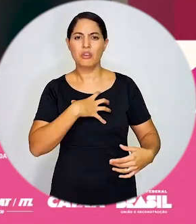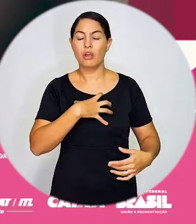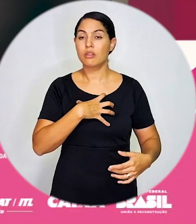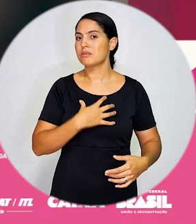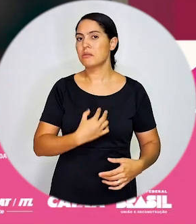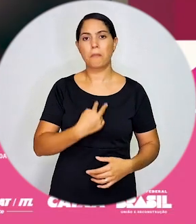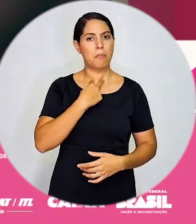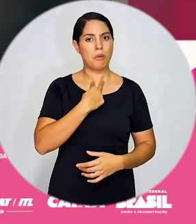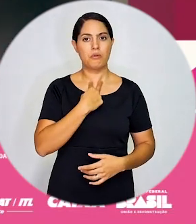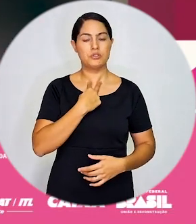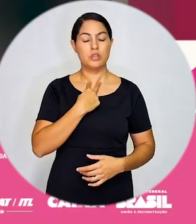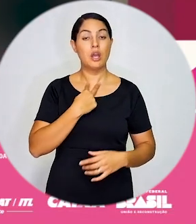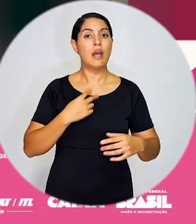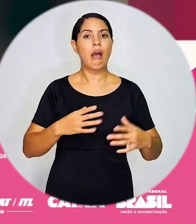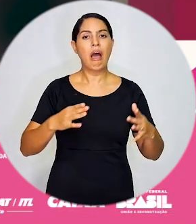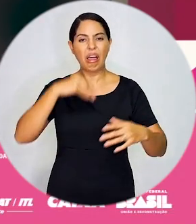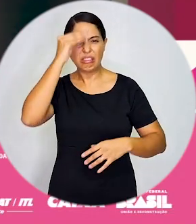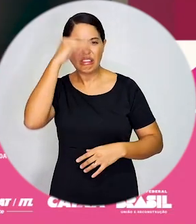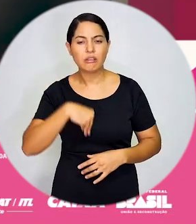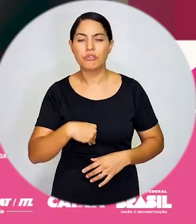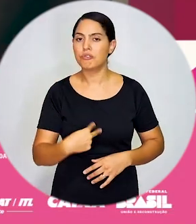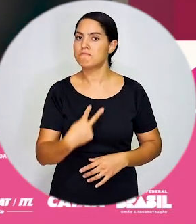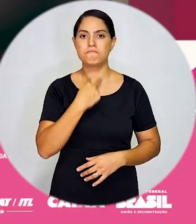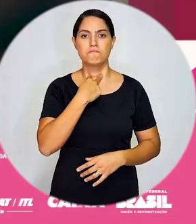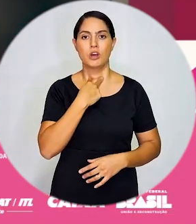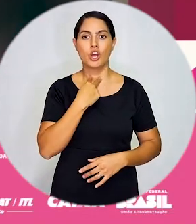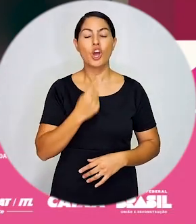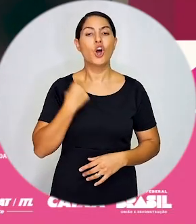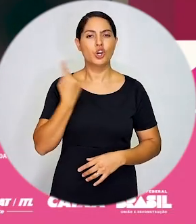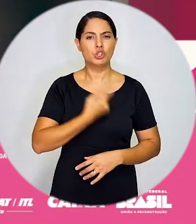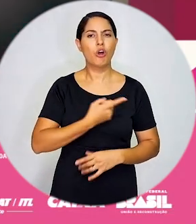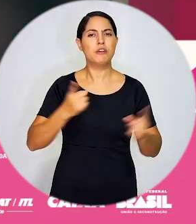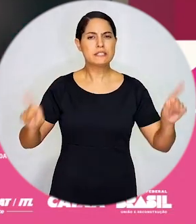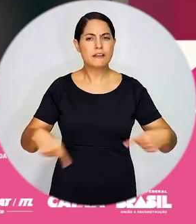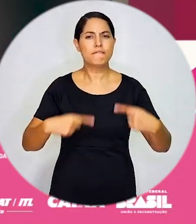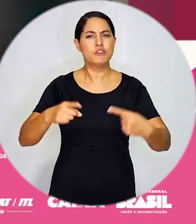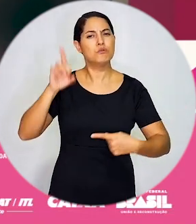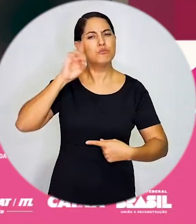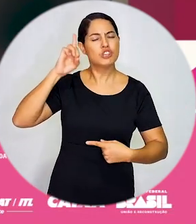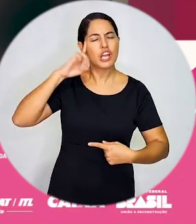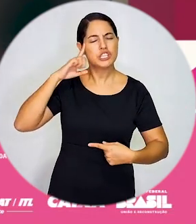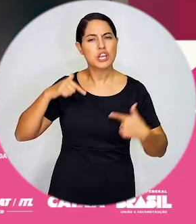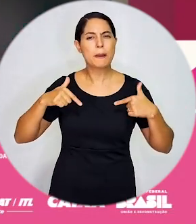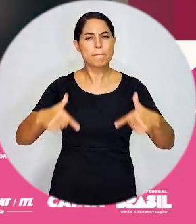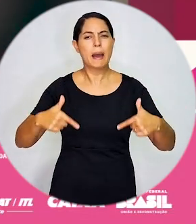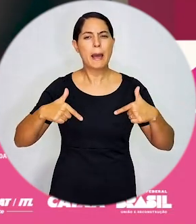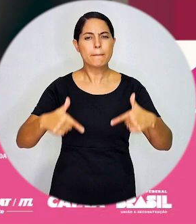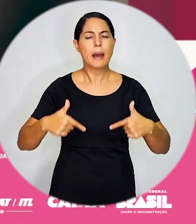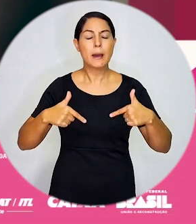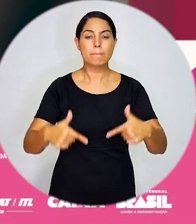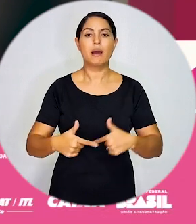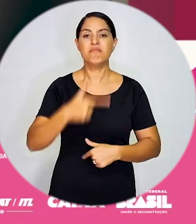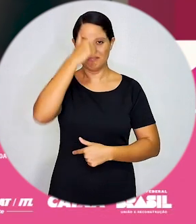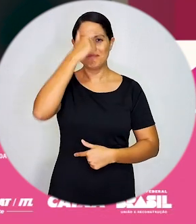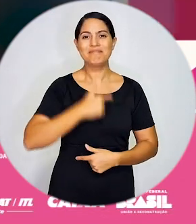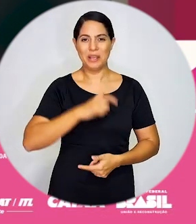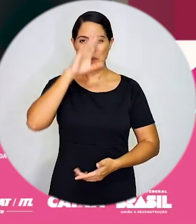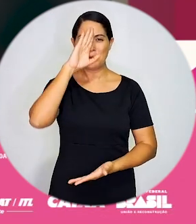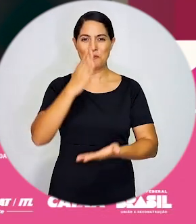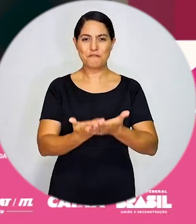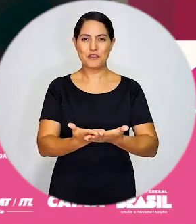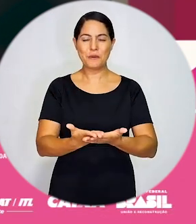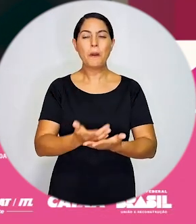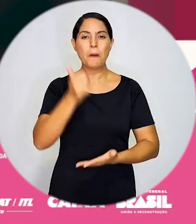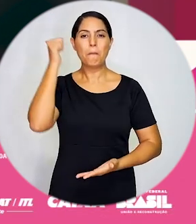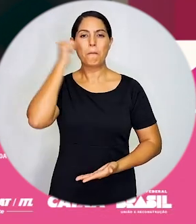em desistir. Superar os desafios diários é uma certeza que carrego comigo. Sou confiante de uma